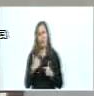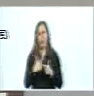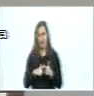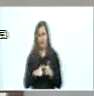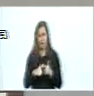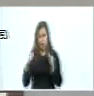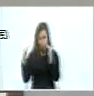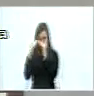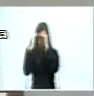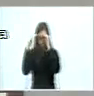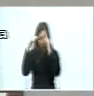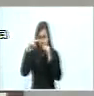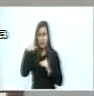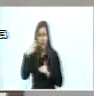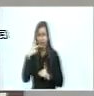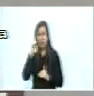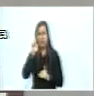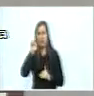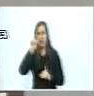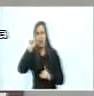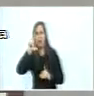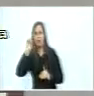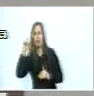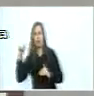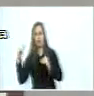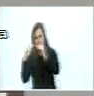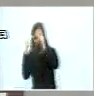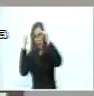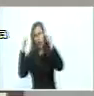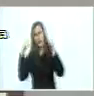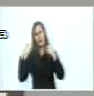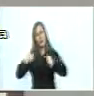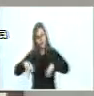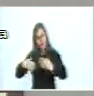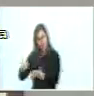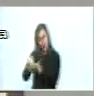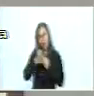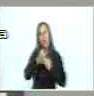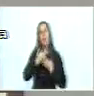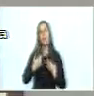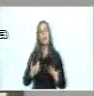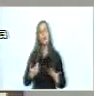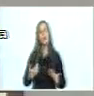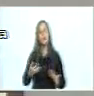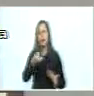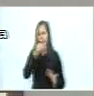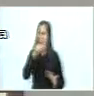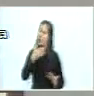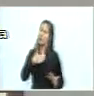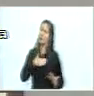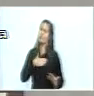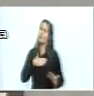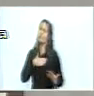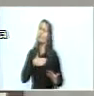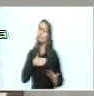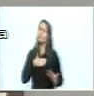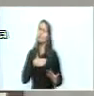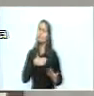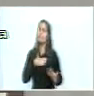Concorda, vereador Geraldão? Eu acho que eu preciso de um suporte, né? Bem,